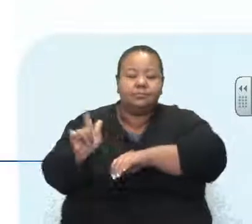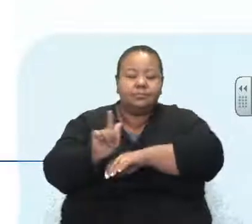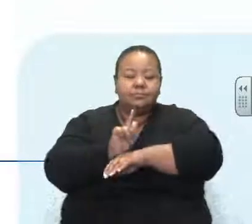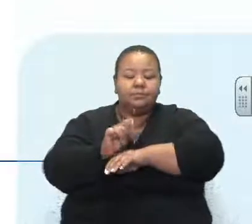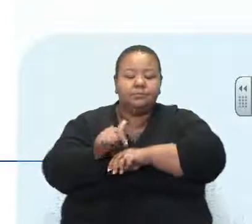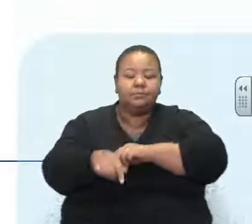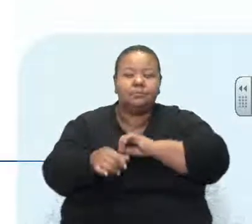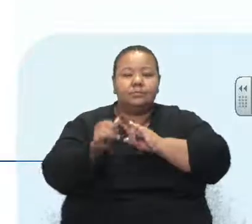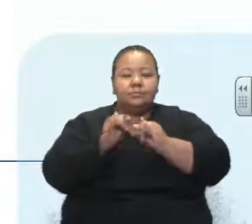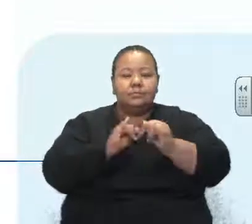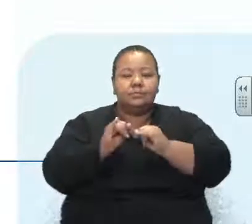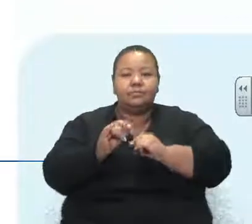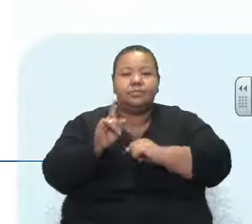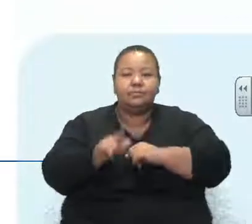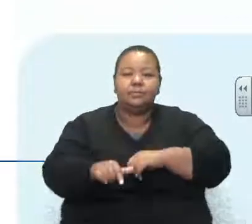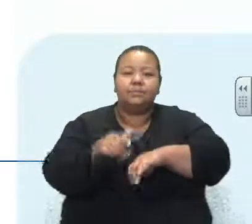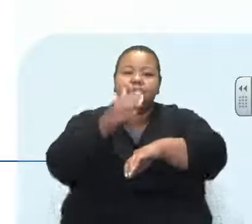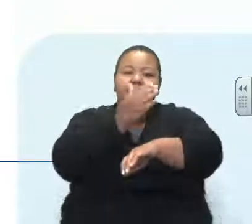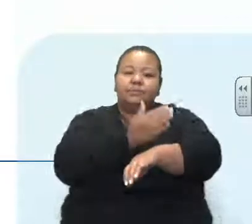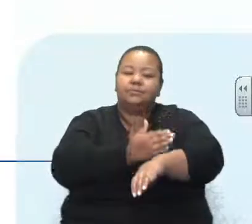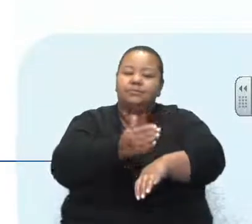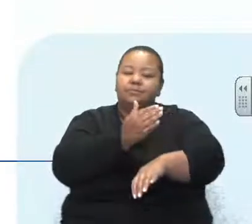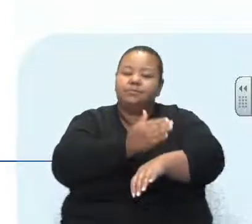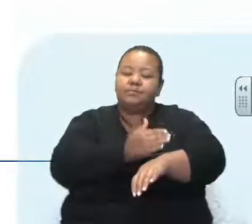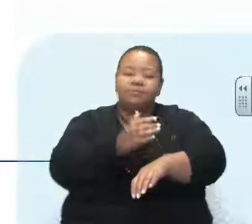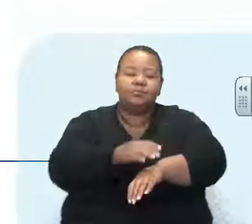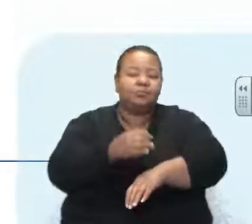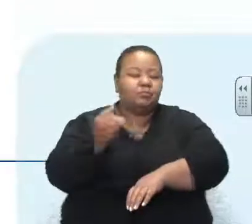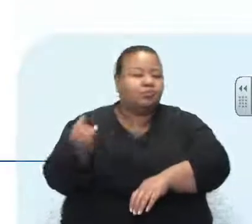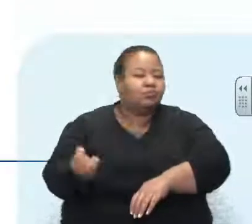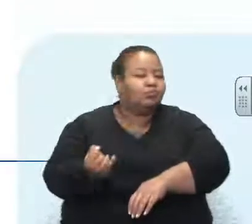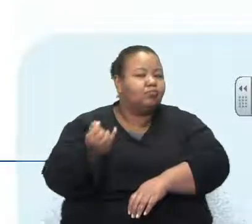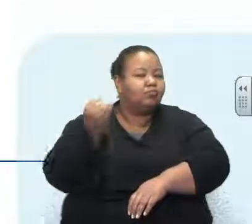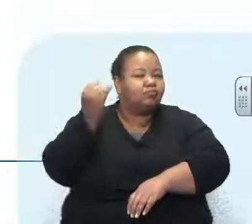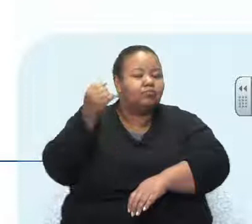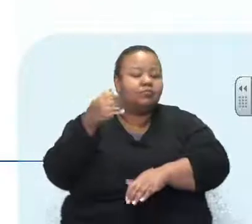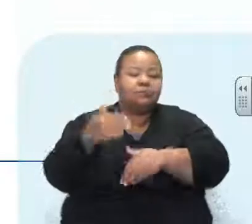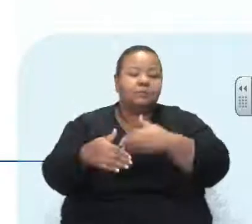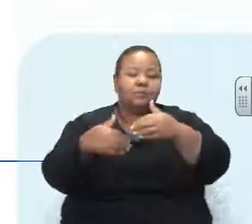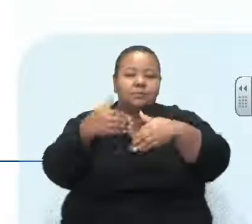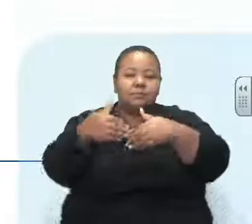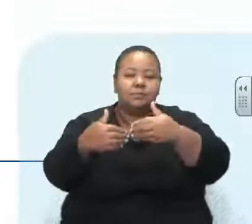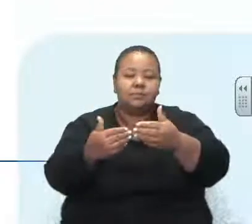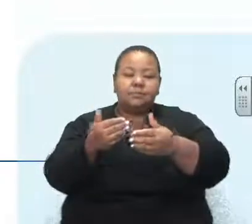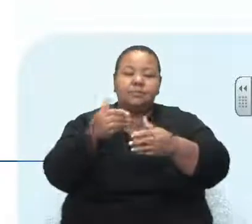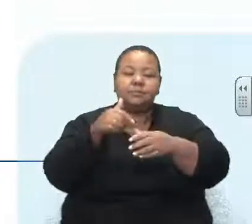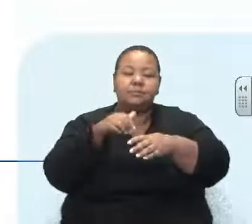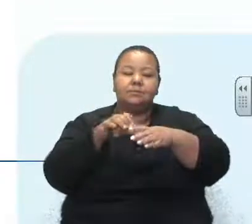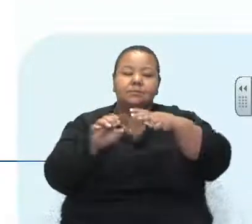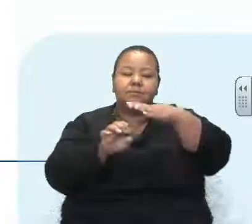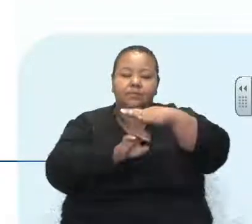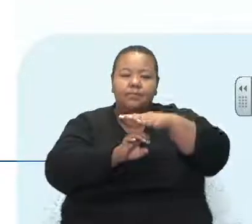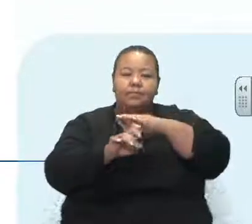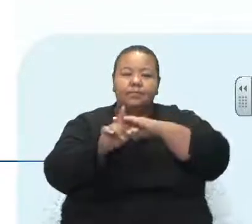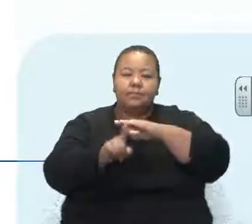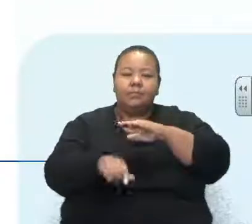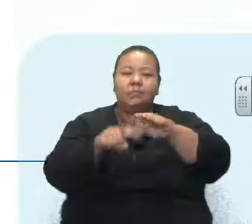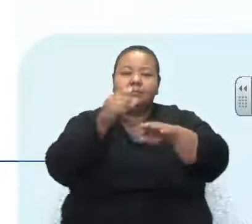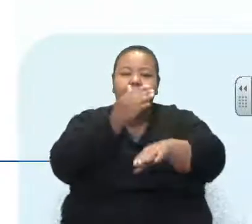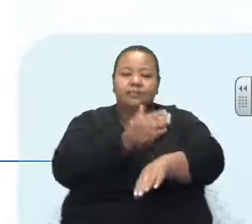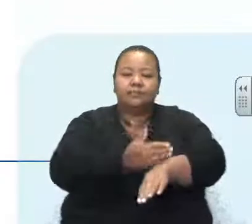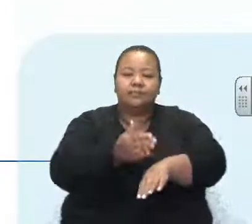informação? Treinamento. Palavra-chave para desenvolvimento de desempenho numa empresa é